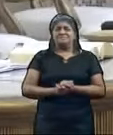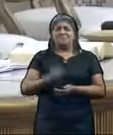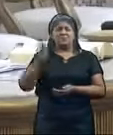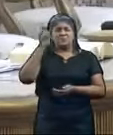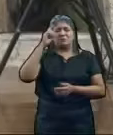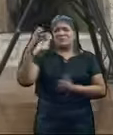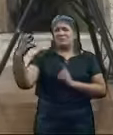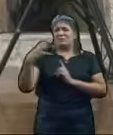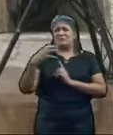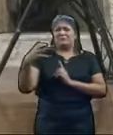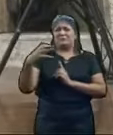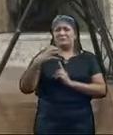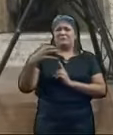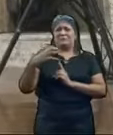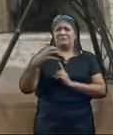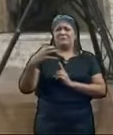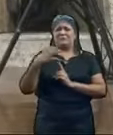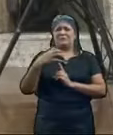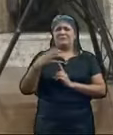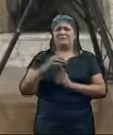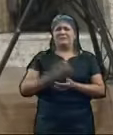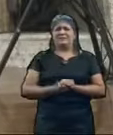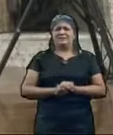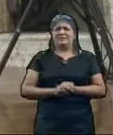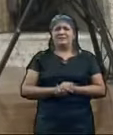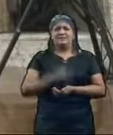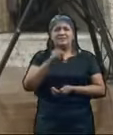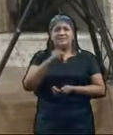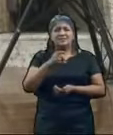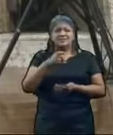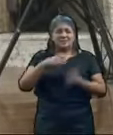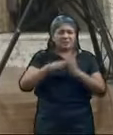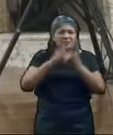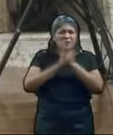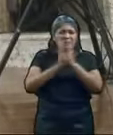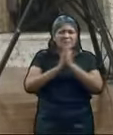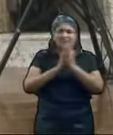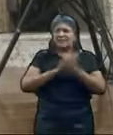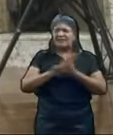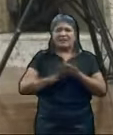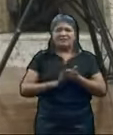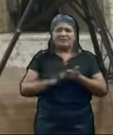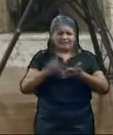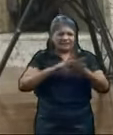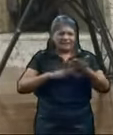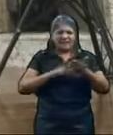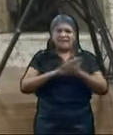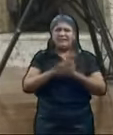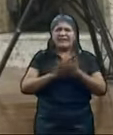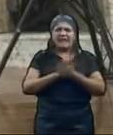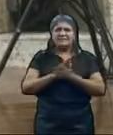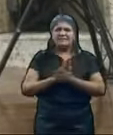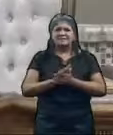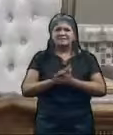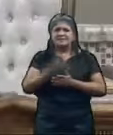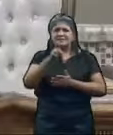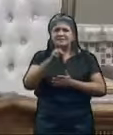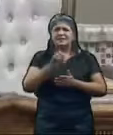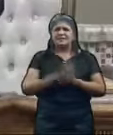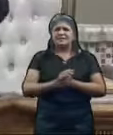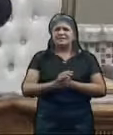esfriar no amor um dia antes ataques satânicos é doutrina de demônios